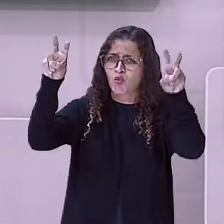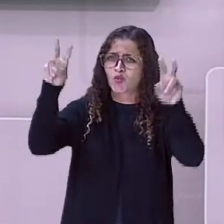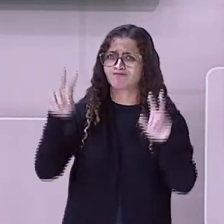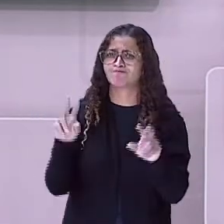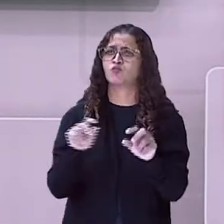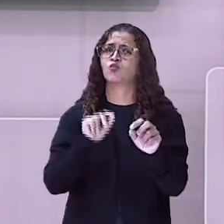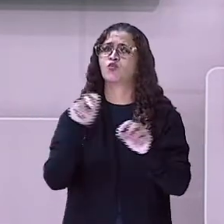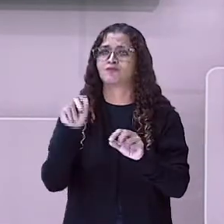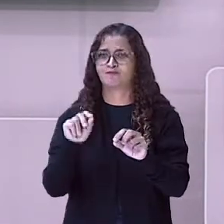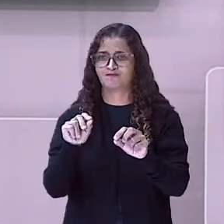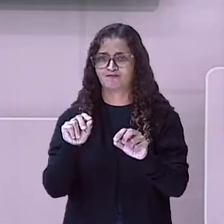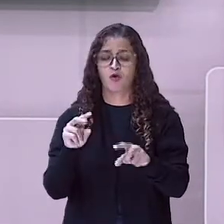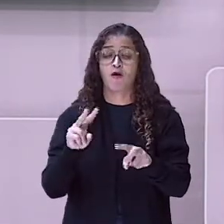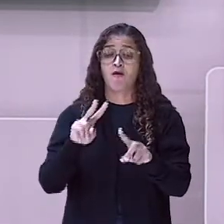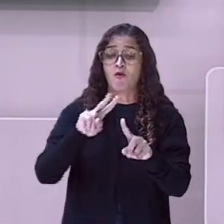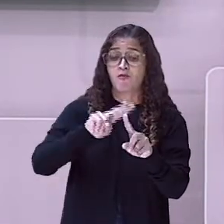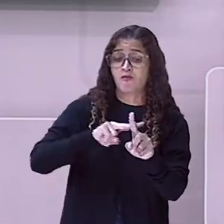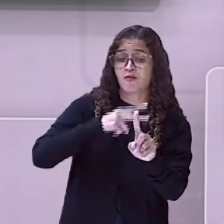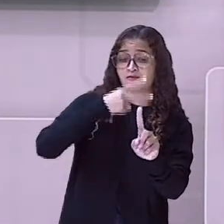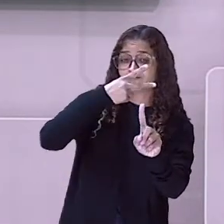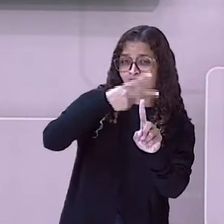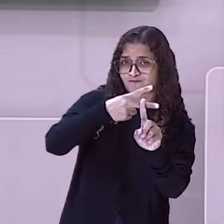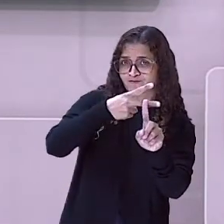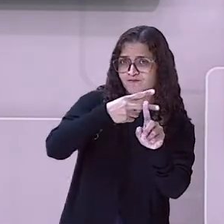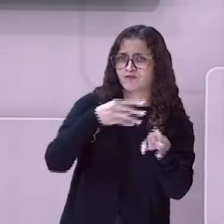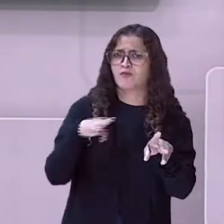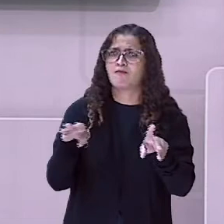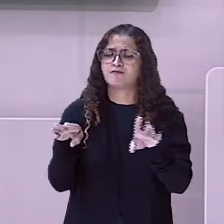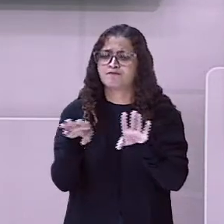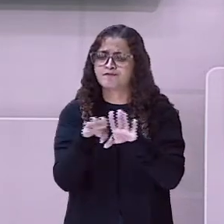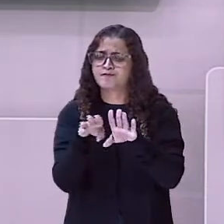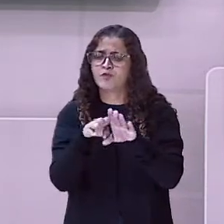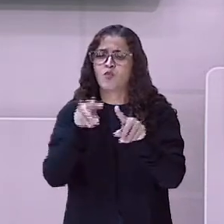triplo. Vamos para a nossa aula?